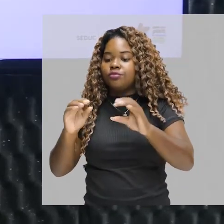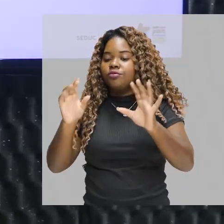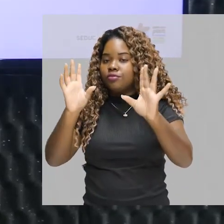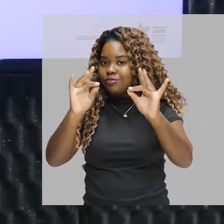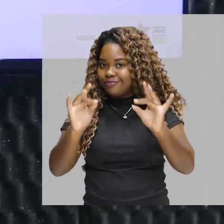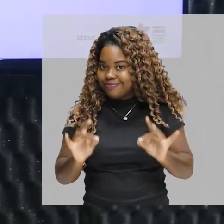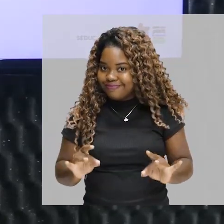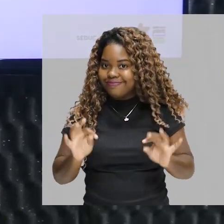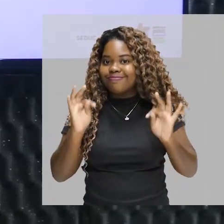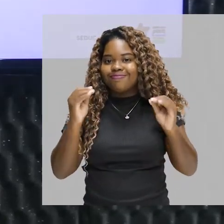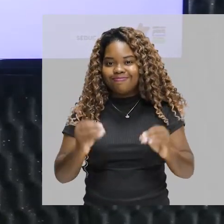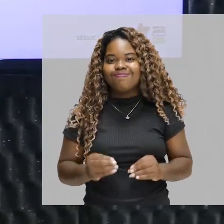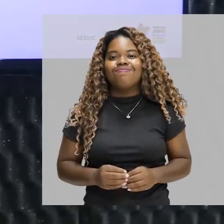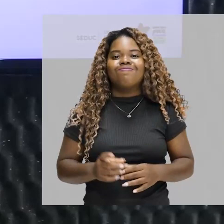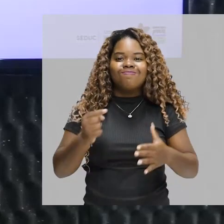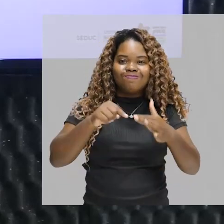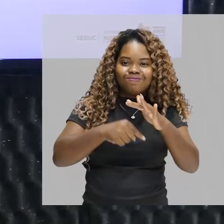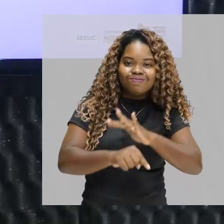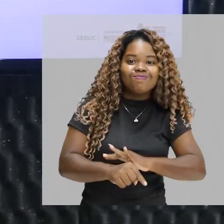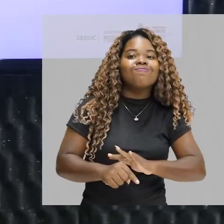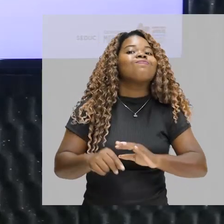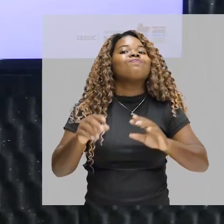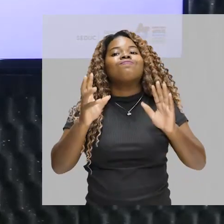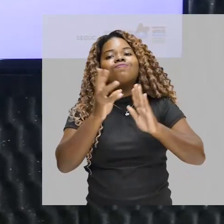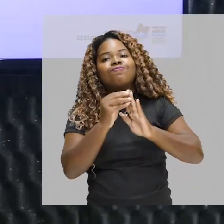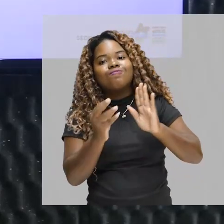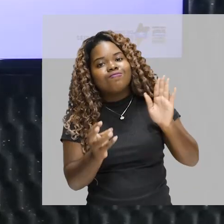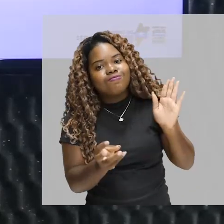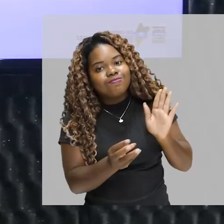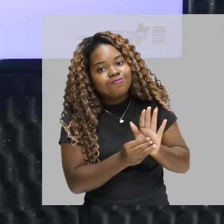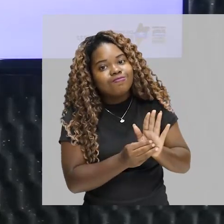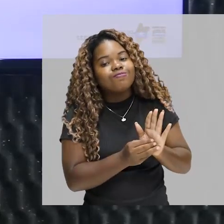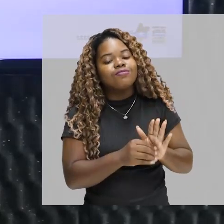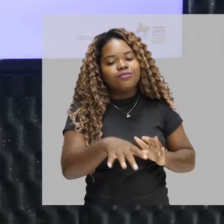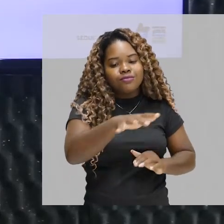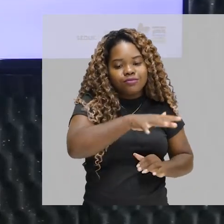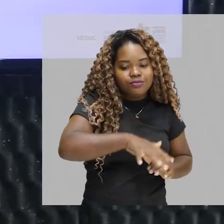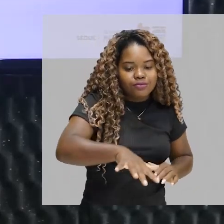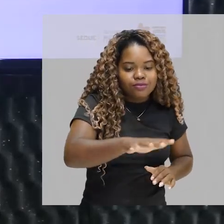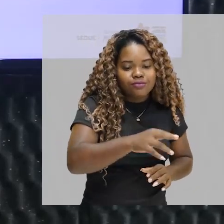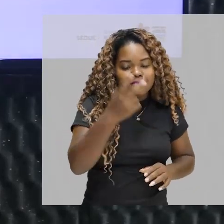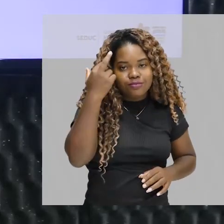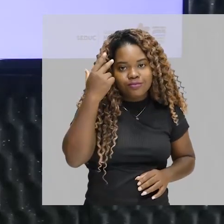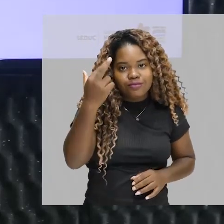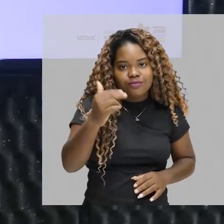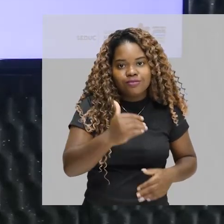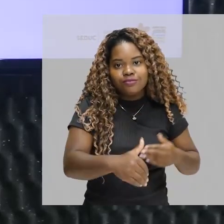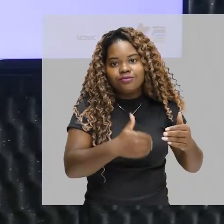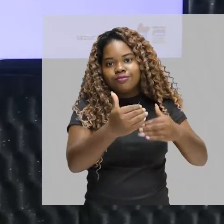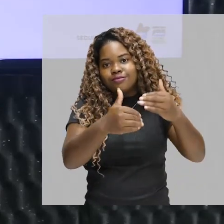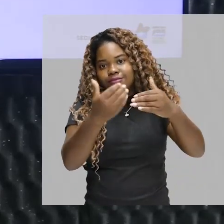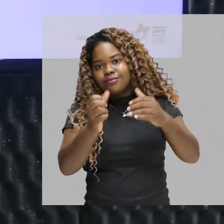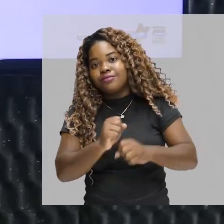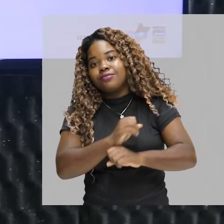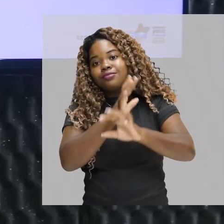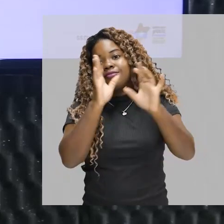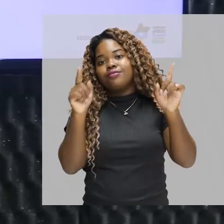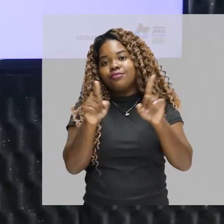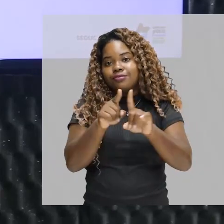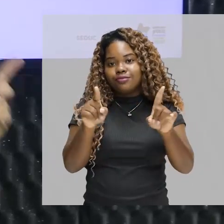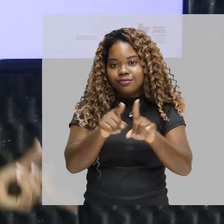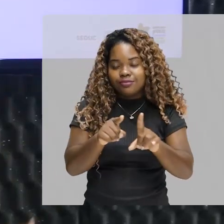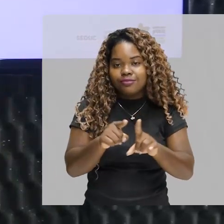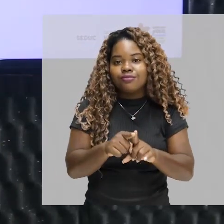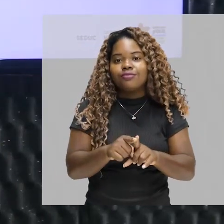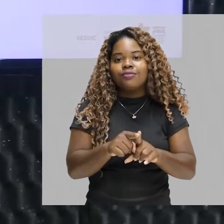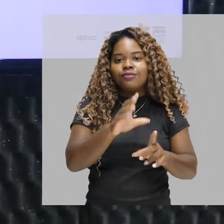a gente vai aprofundar esses espaços, onde se desenvolve a história, e, claro, trazer,